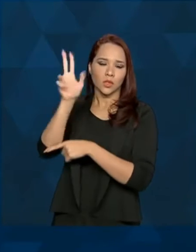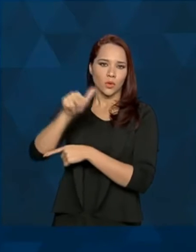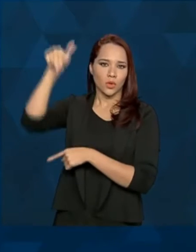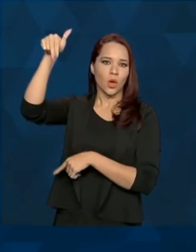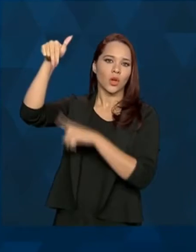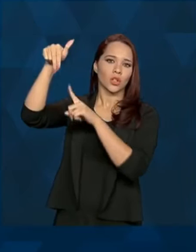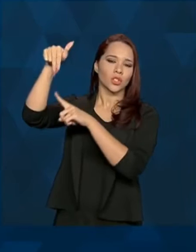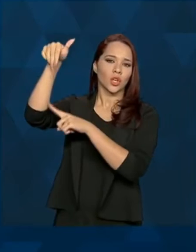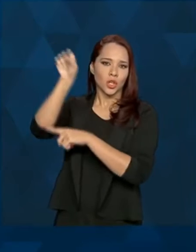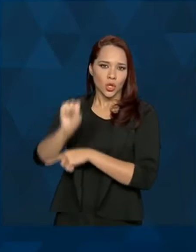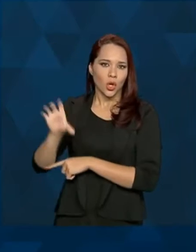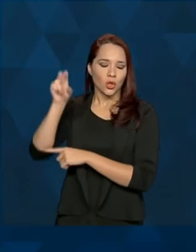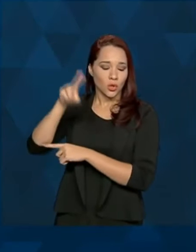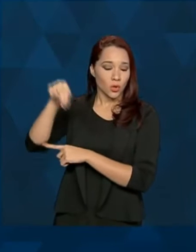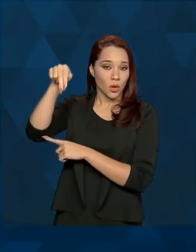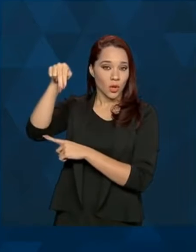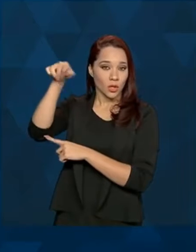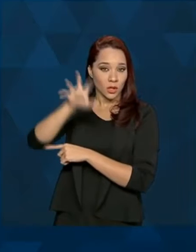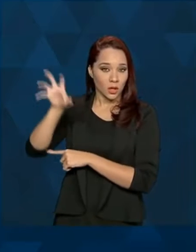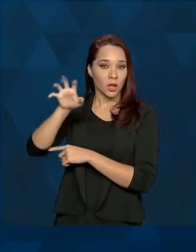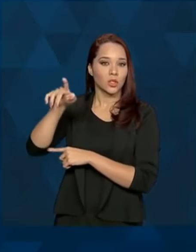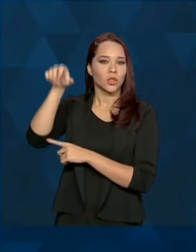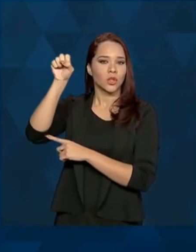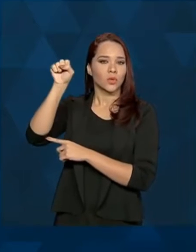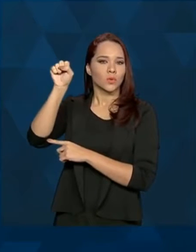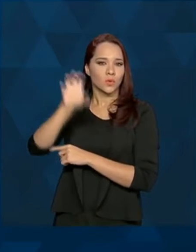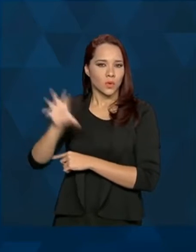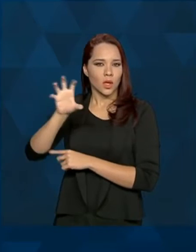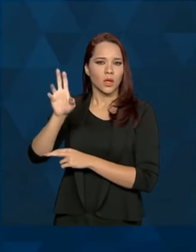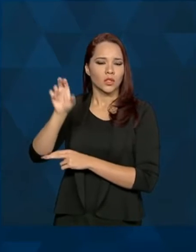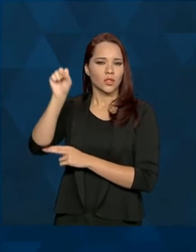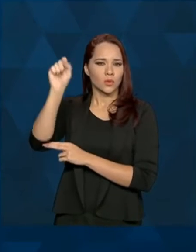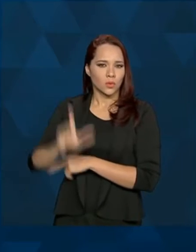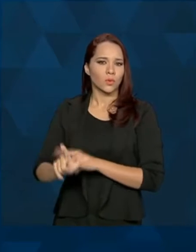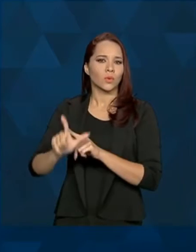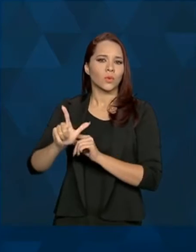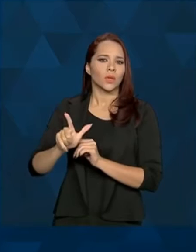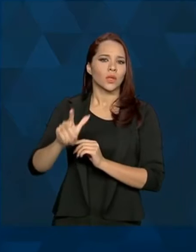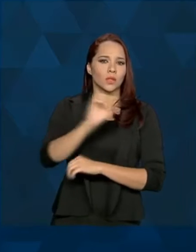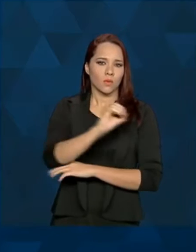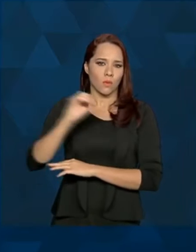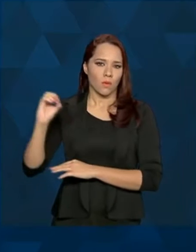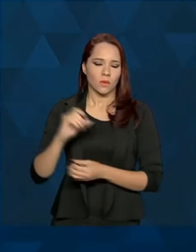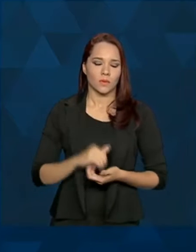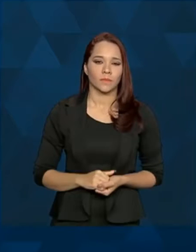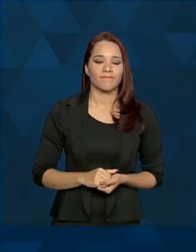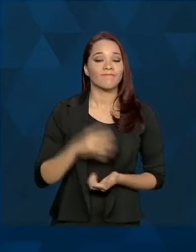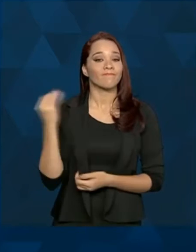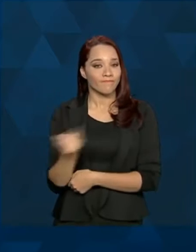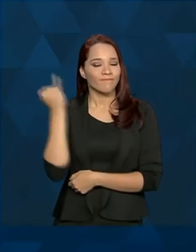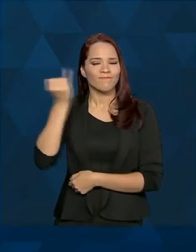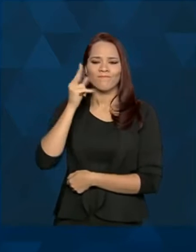para a região nordeste, para a região sudeste, sul e centro-oeste. É extremamente